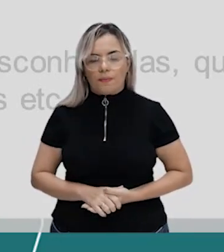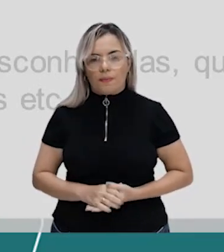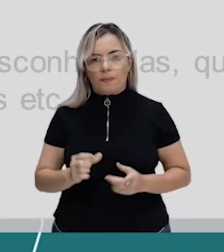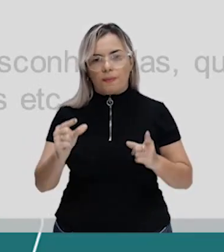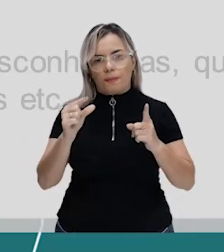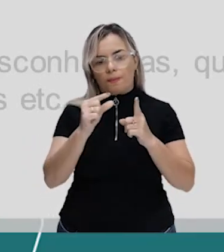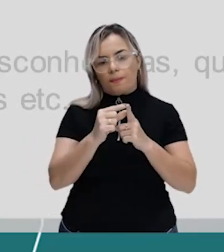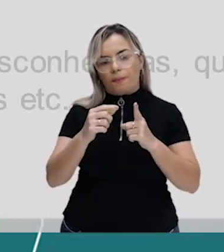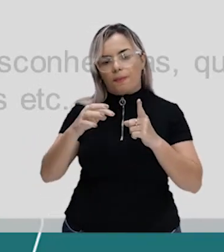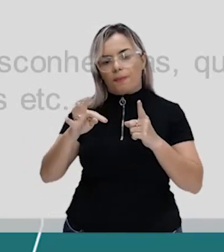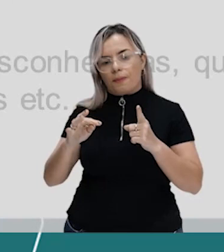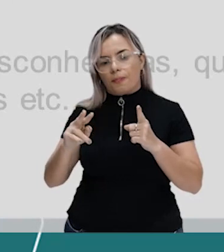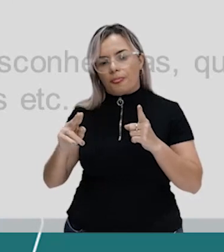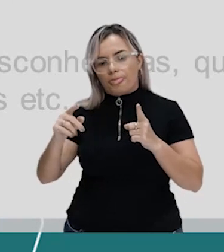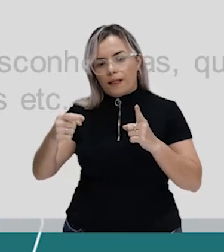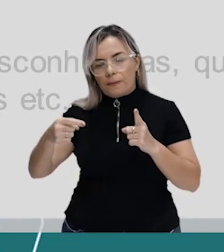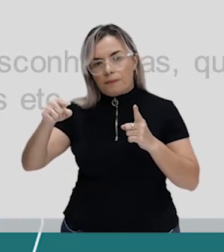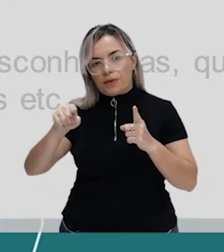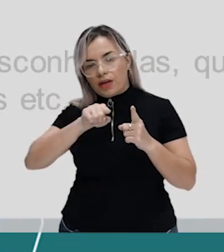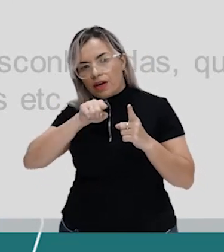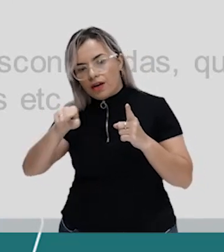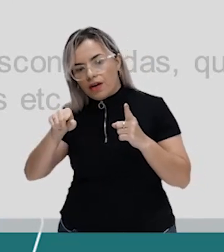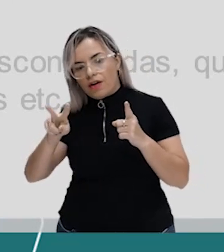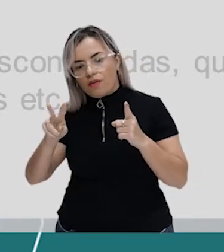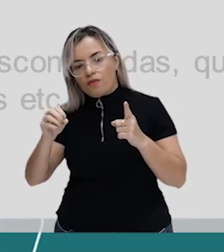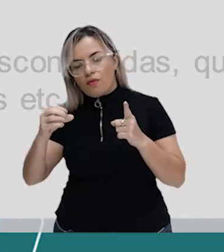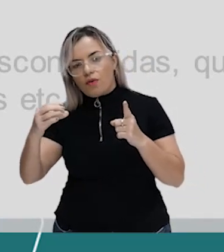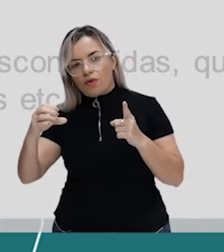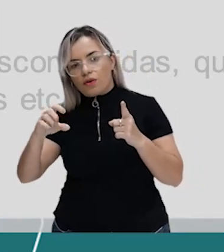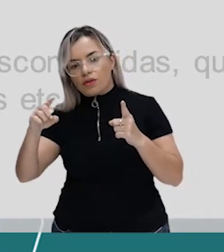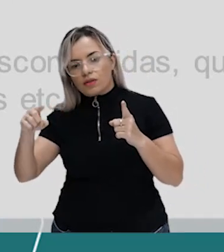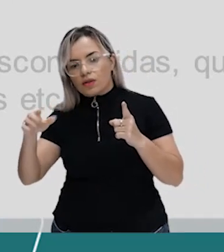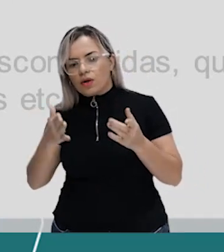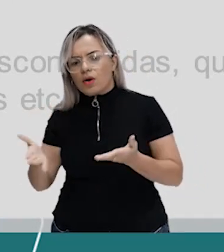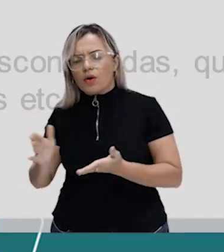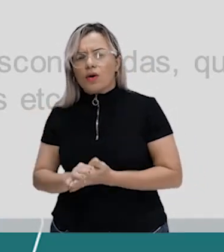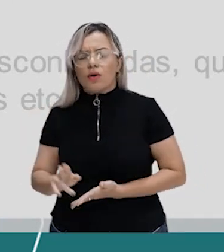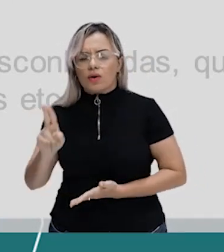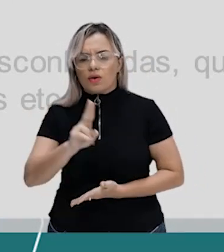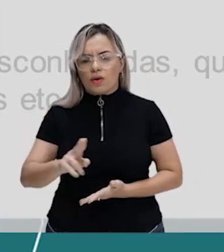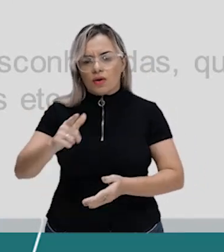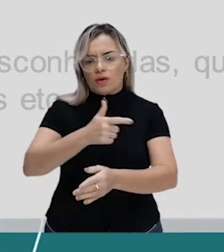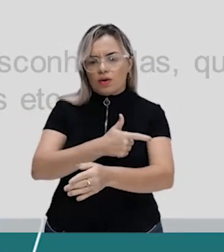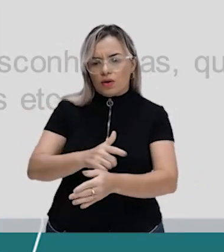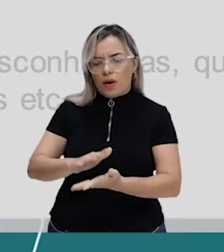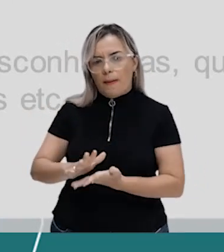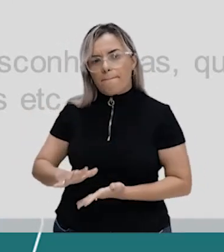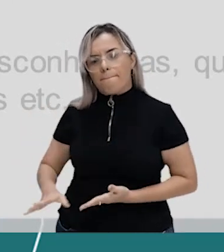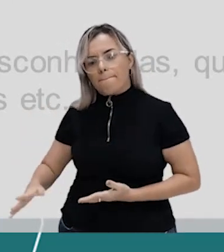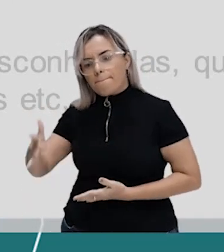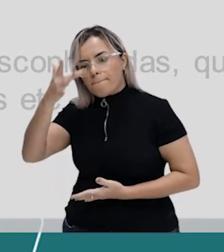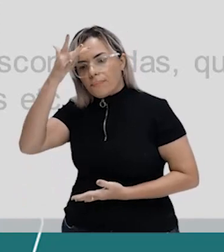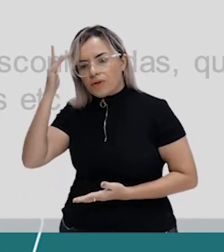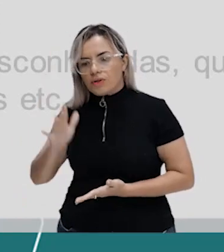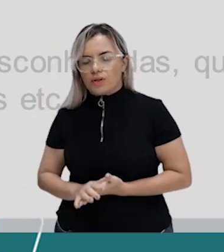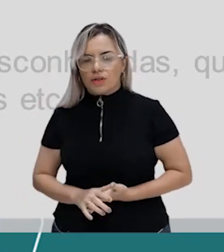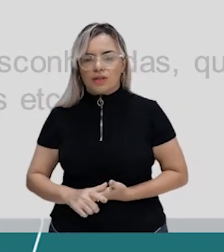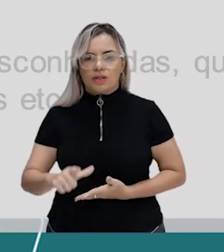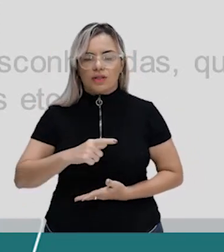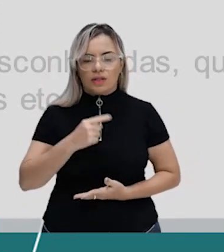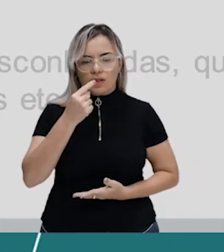você. Quando eu devo usar o tu? Usar esse tratamento com as pessoas que você já tem intimidade. Por